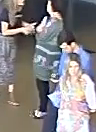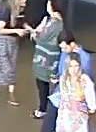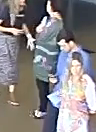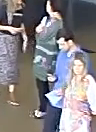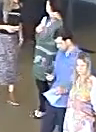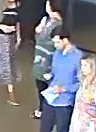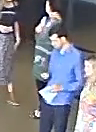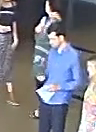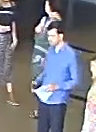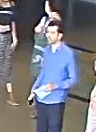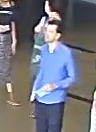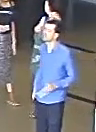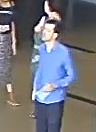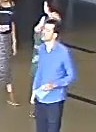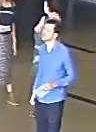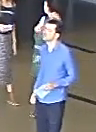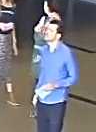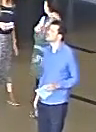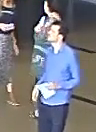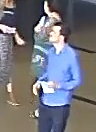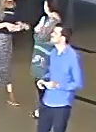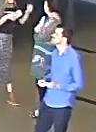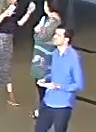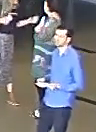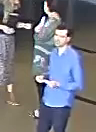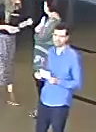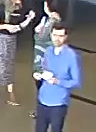acompanha através da TV Assembleia também